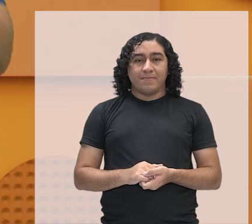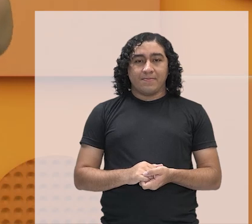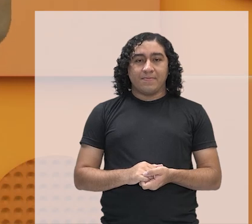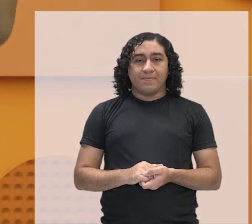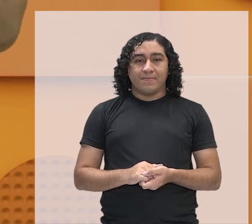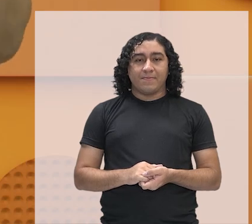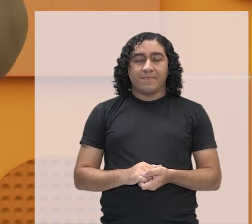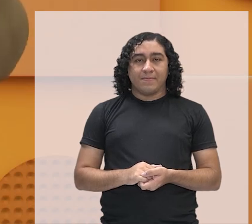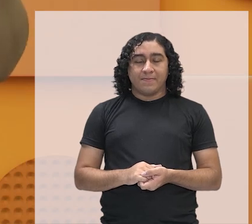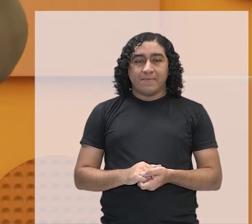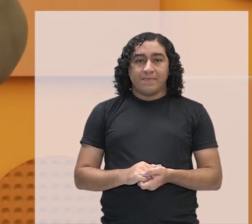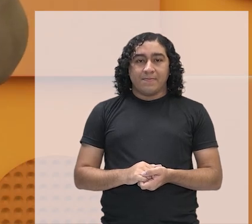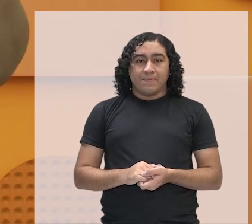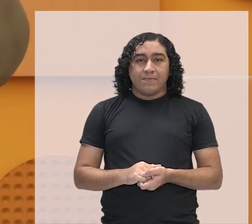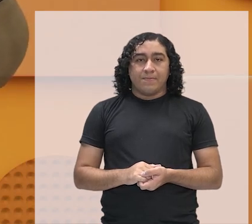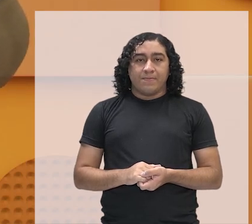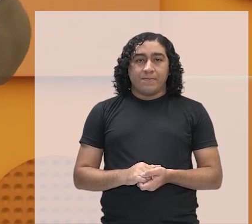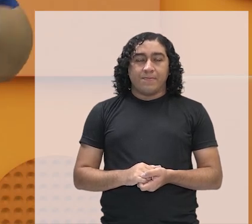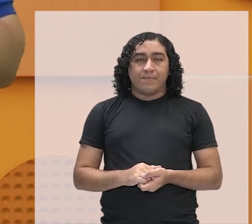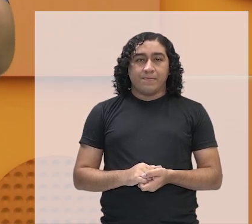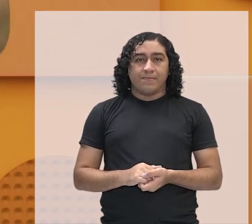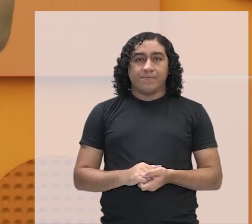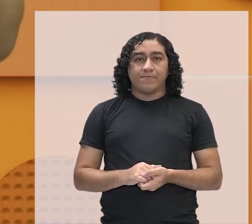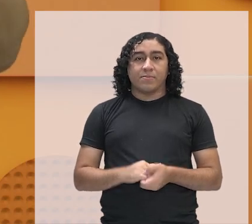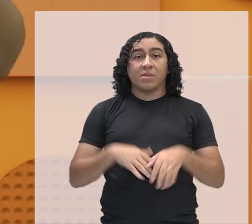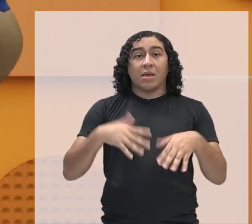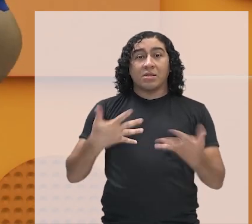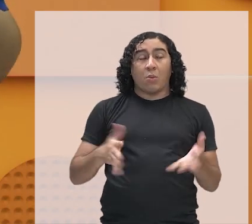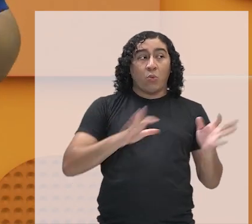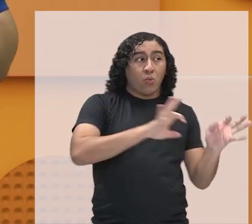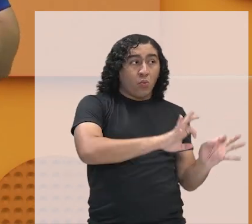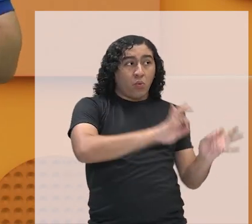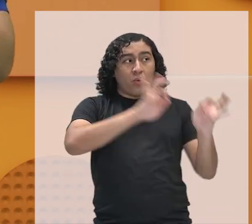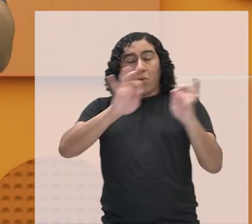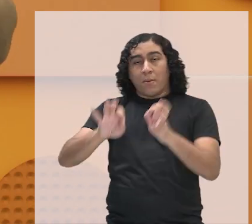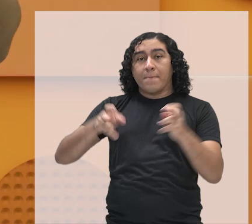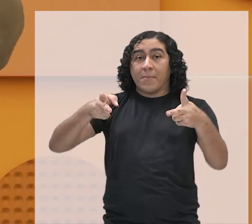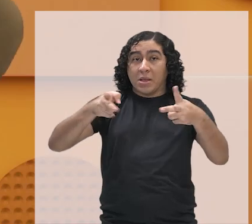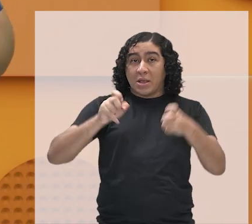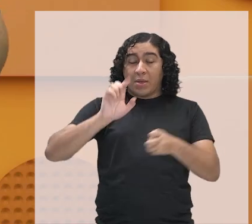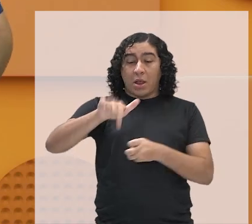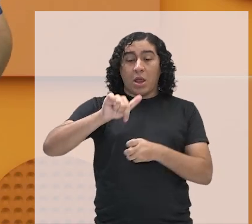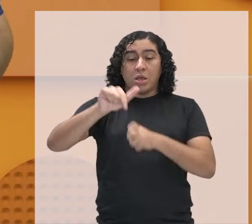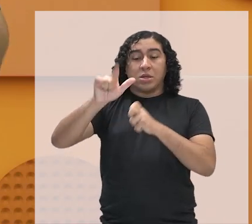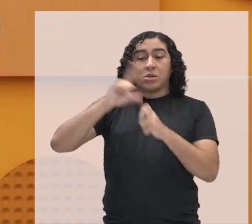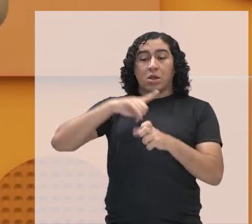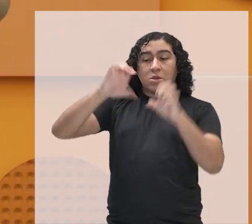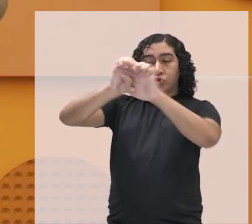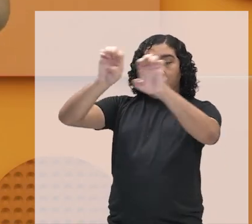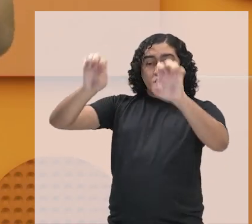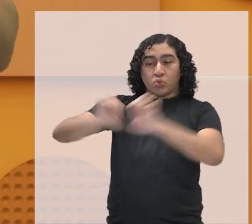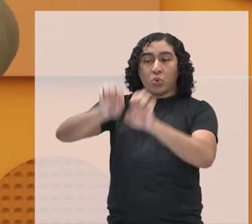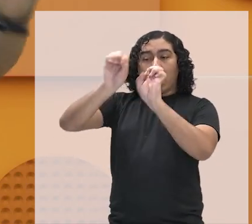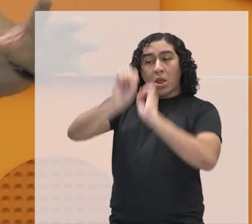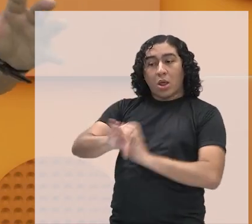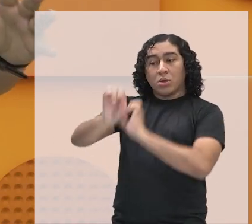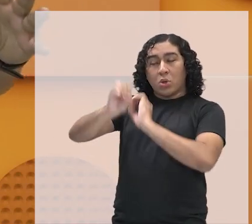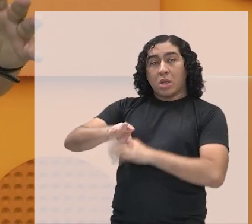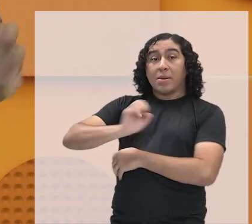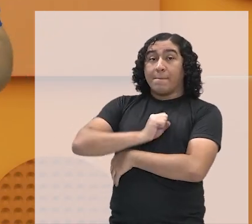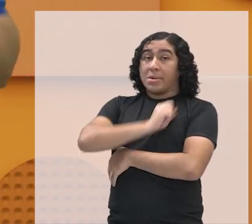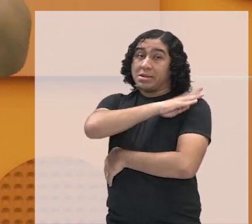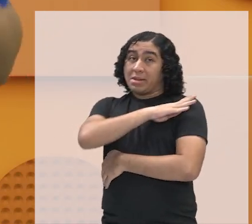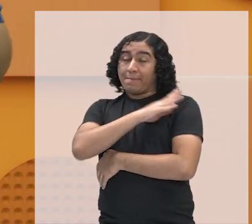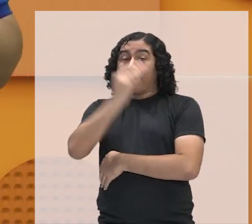né? Você observa então aqui que essa parte, então, da educação militar, ela vai ser um ponto